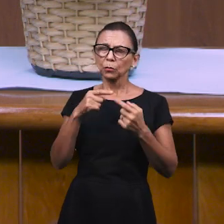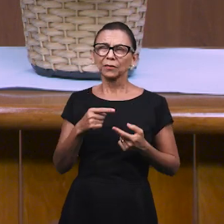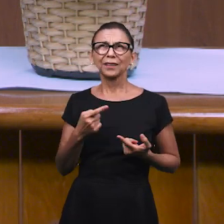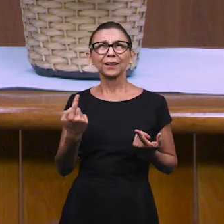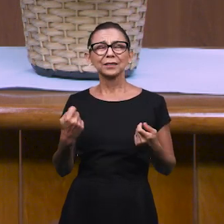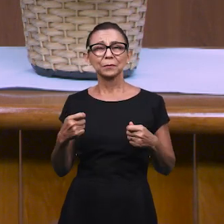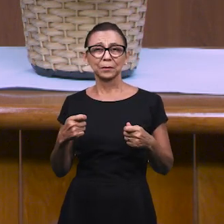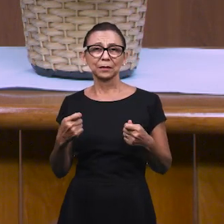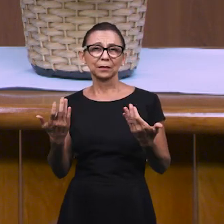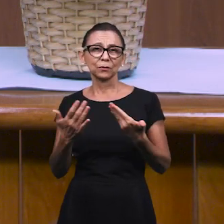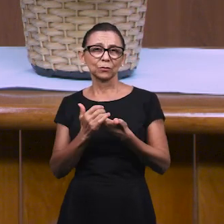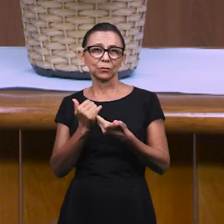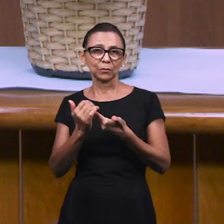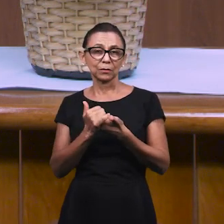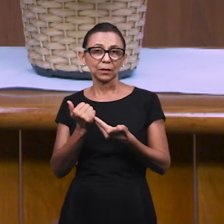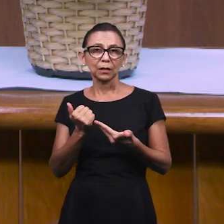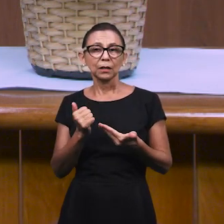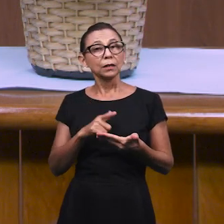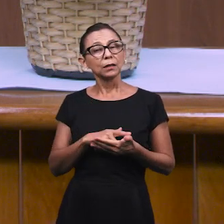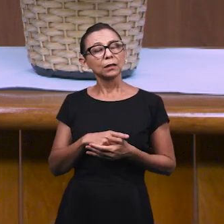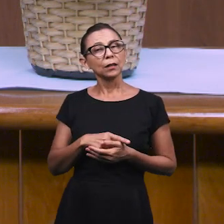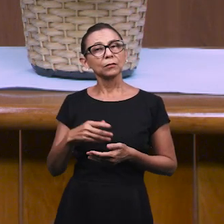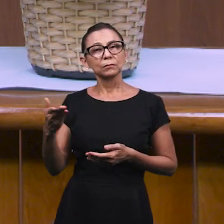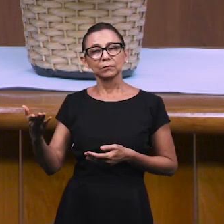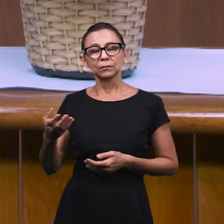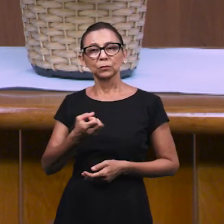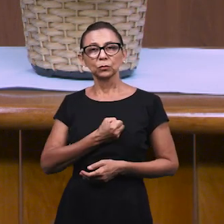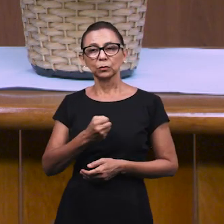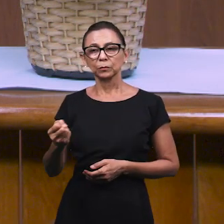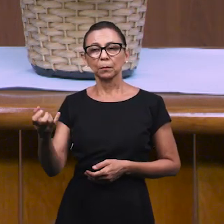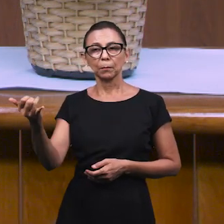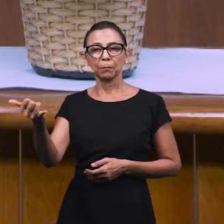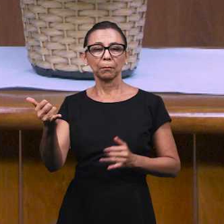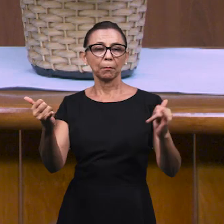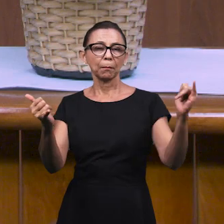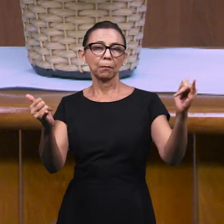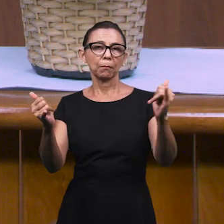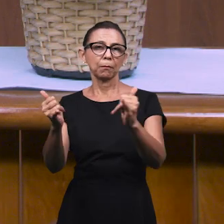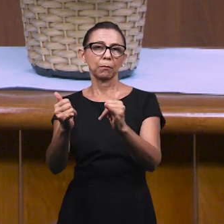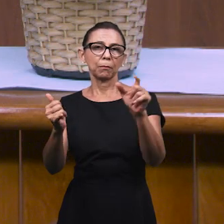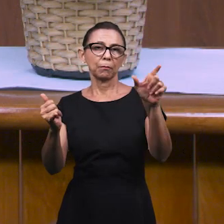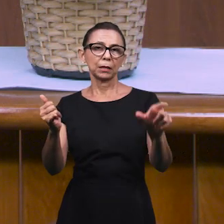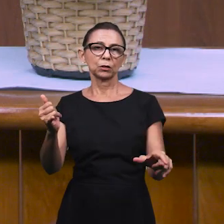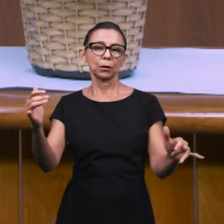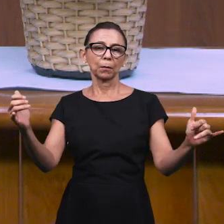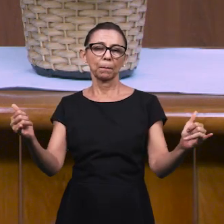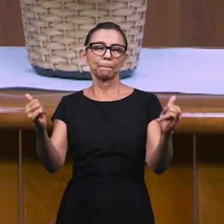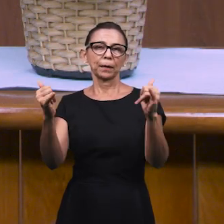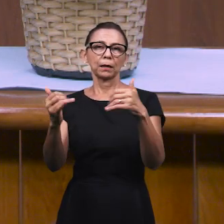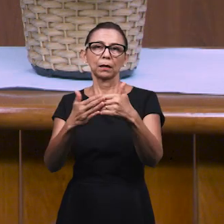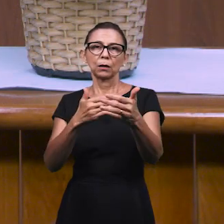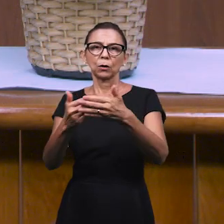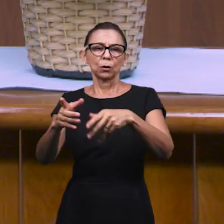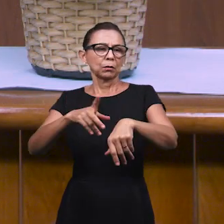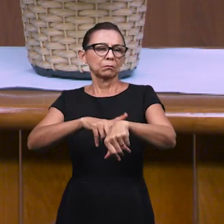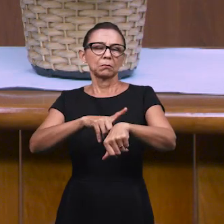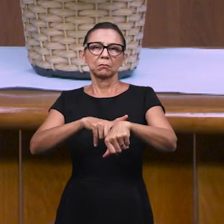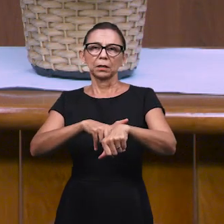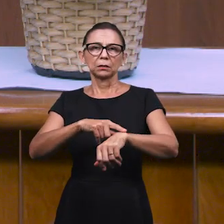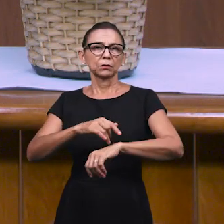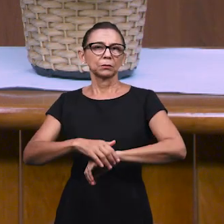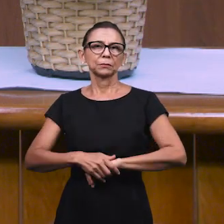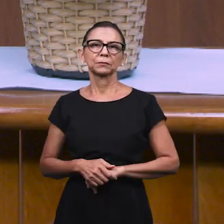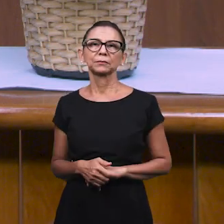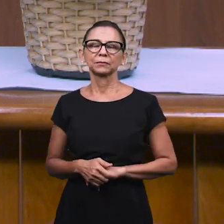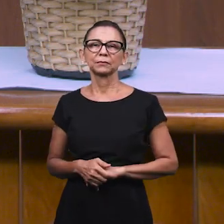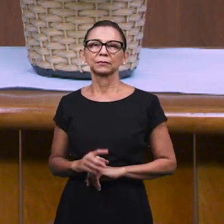uma palavra, você vai ouvir. Ligue. Está aqui, é para você, foi feito para você a qualquer hora, a qualquer momento. Ligue que